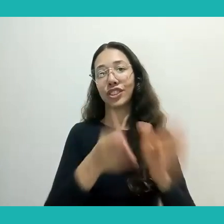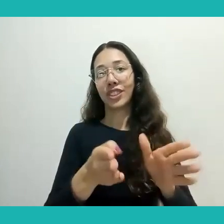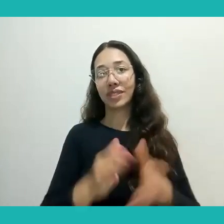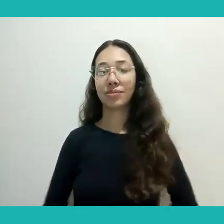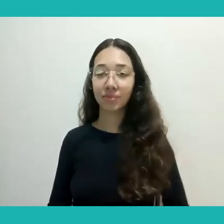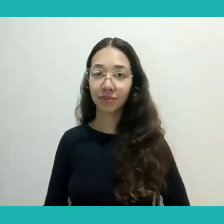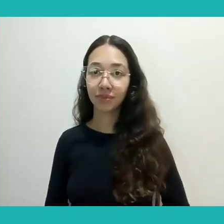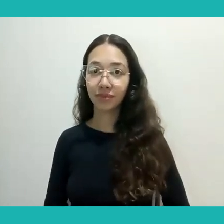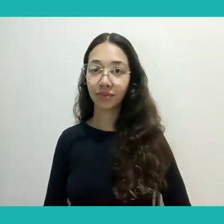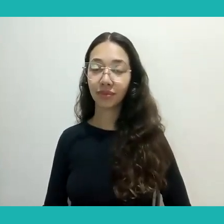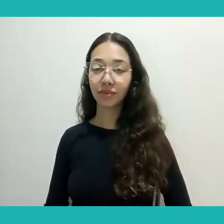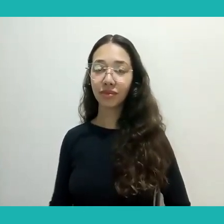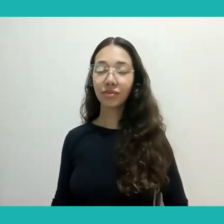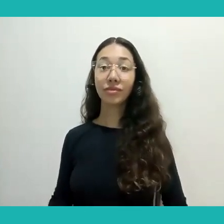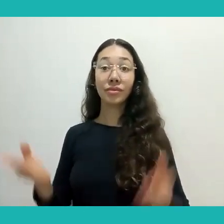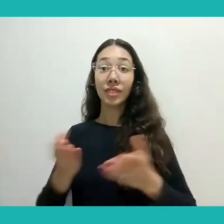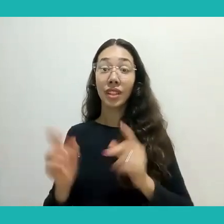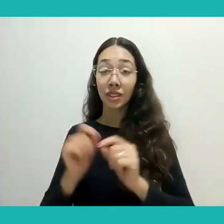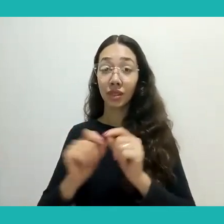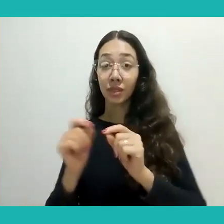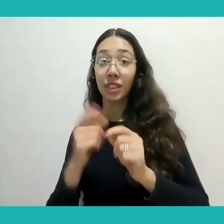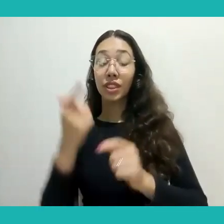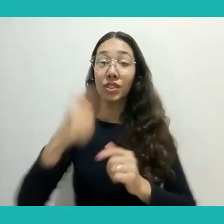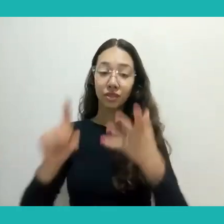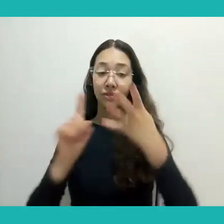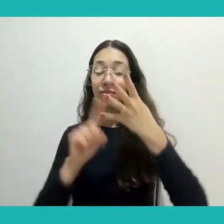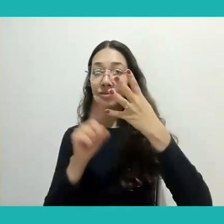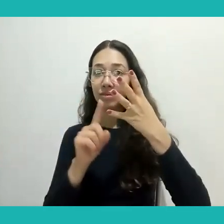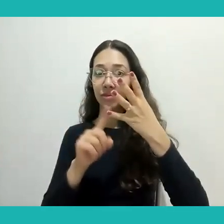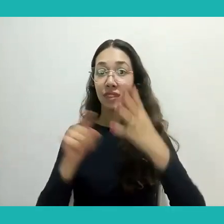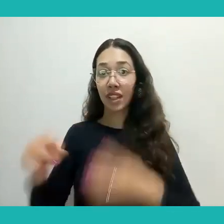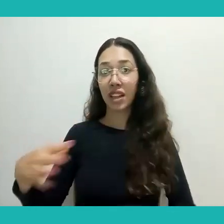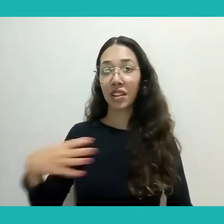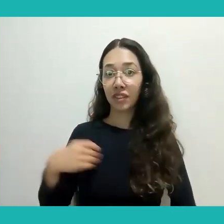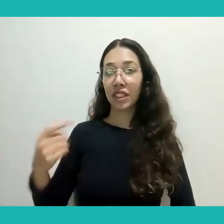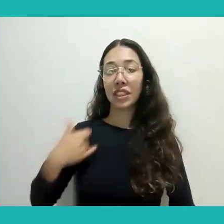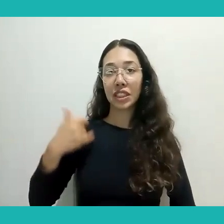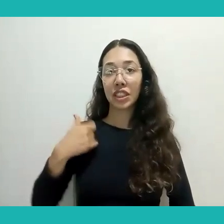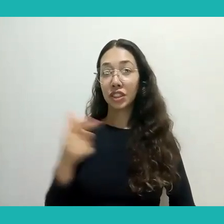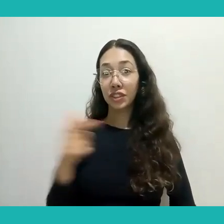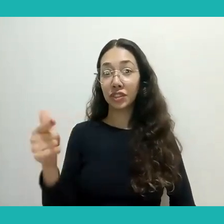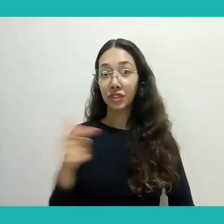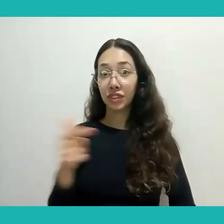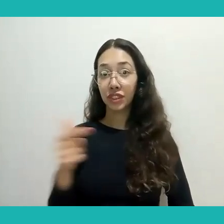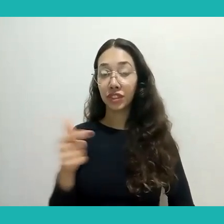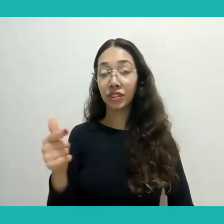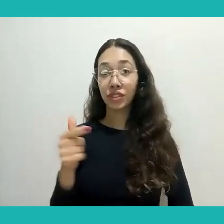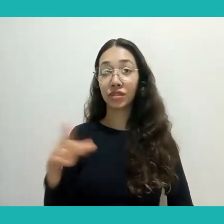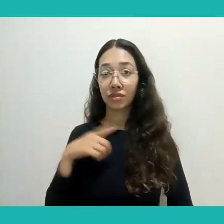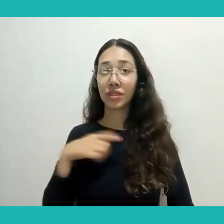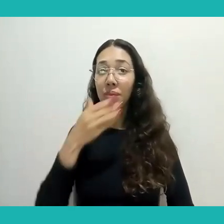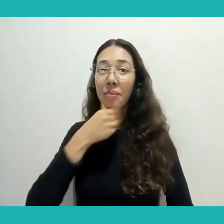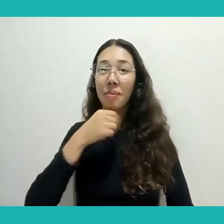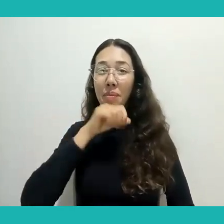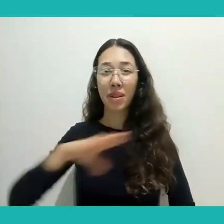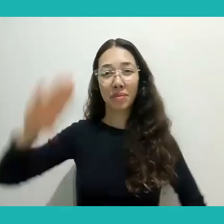E agora o nosso quarto caso hipotético. Uma filha universitária de 22 anos, filha de militar